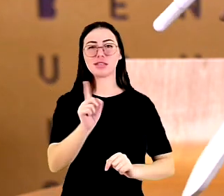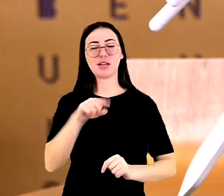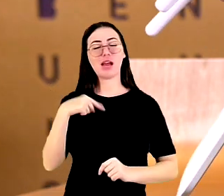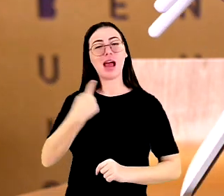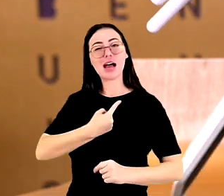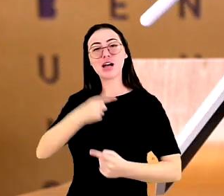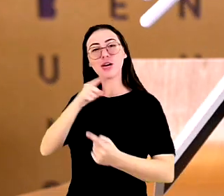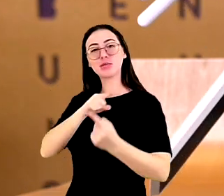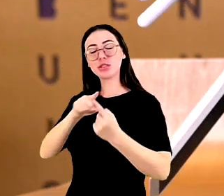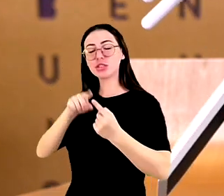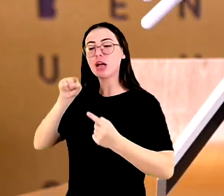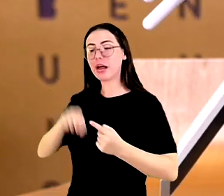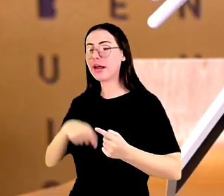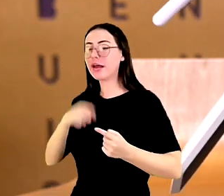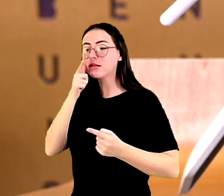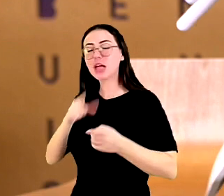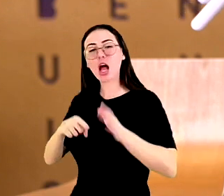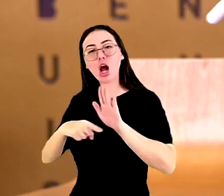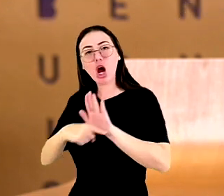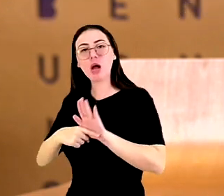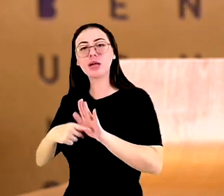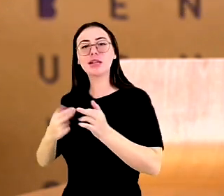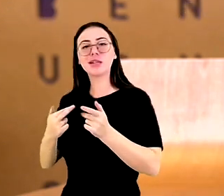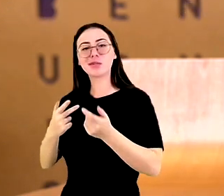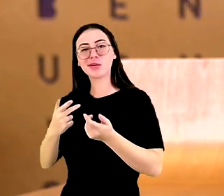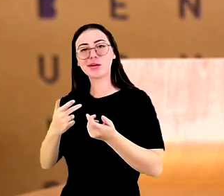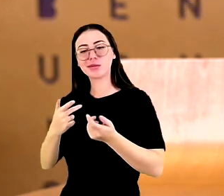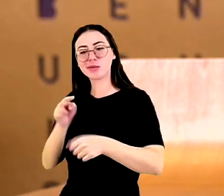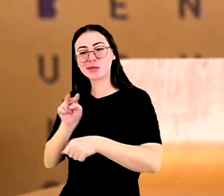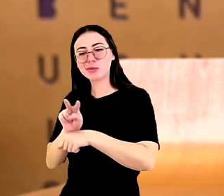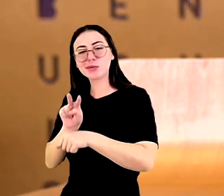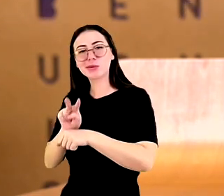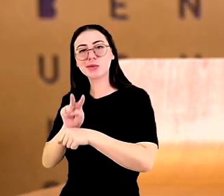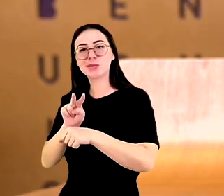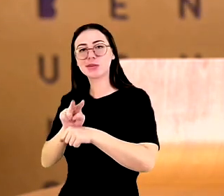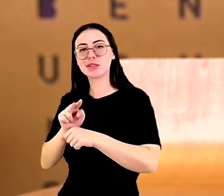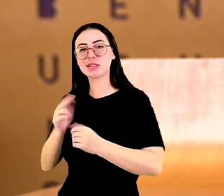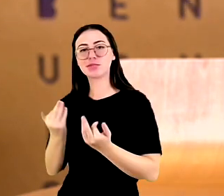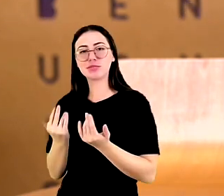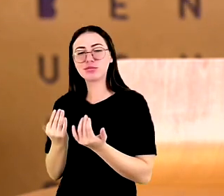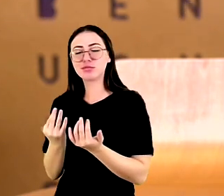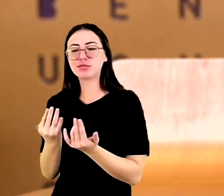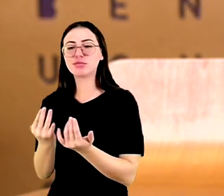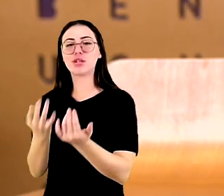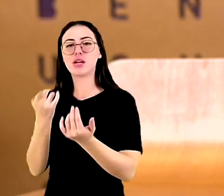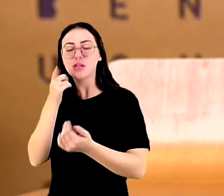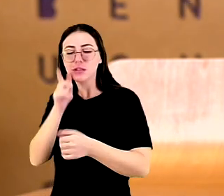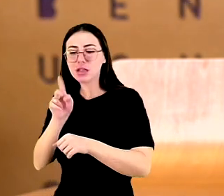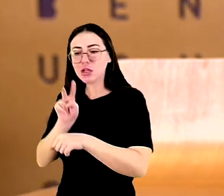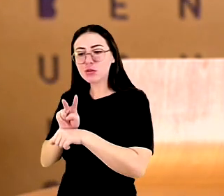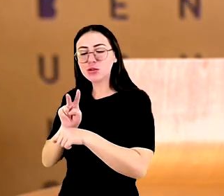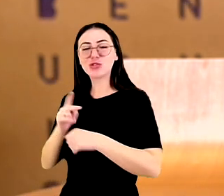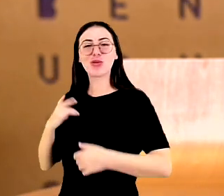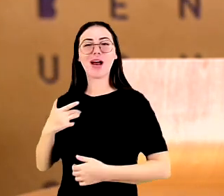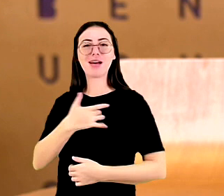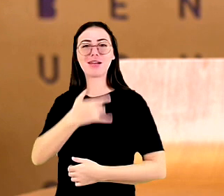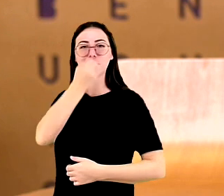forma, até com alguns dados, como molhamento foliar, a gente consegue indicar a possibilidade de um aumento de